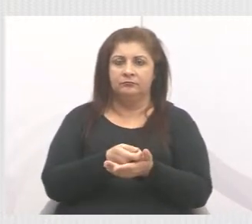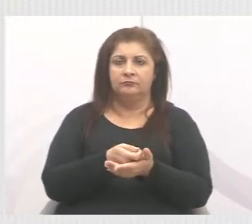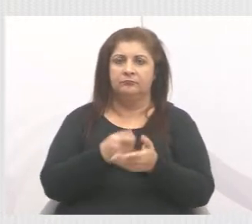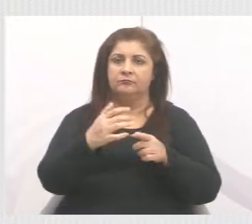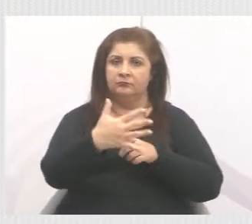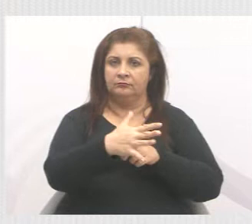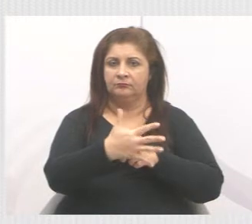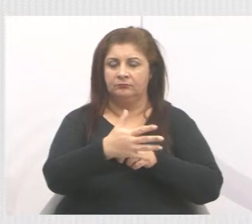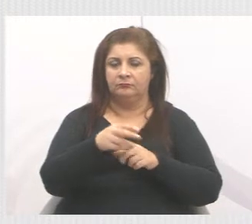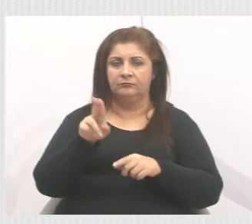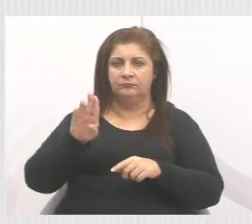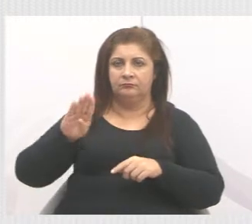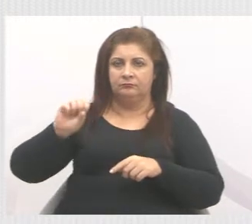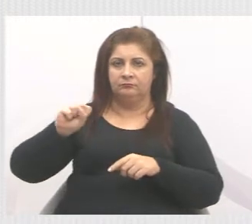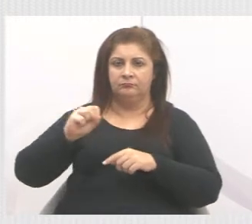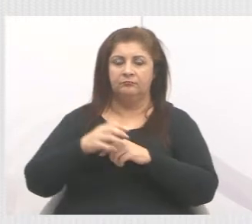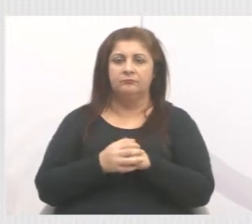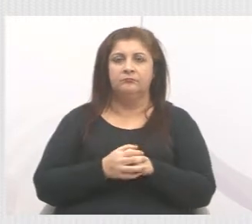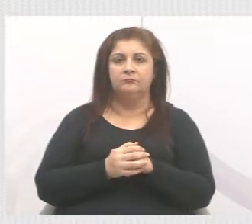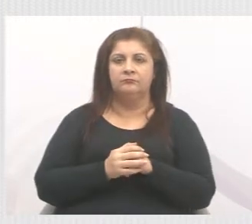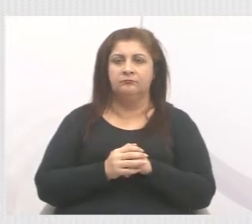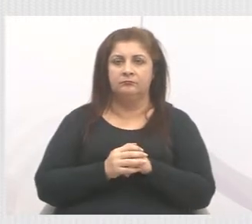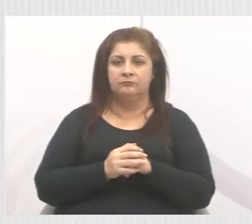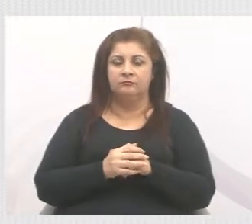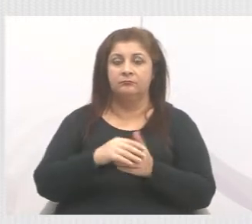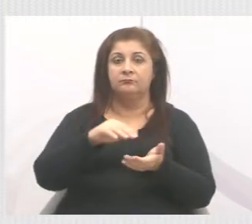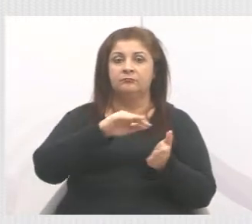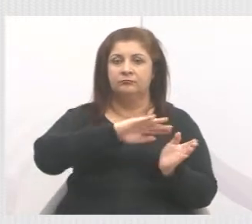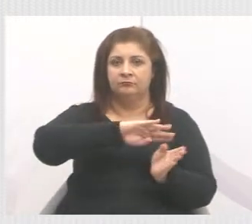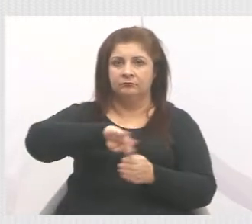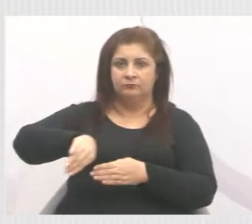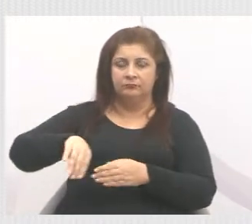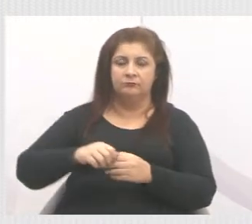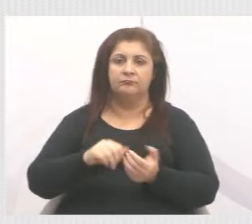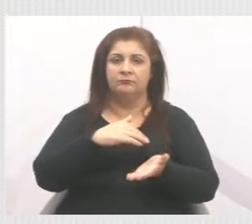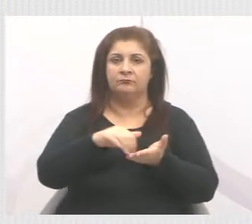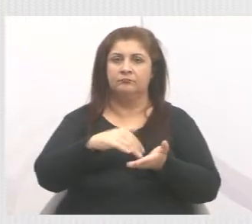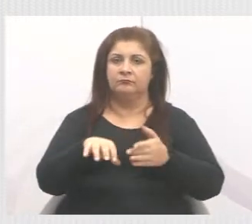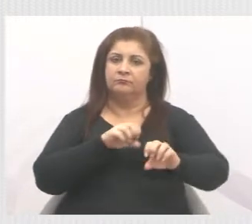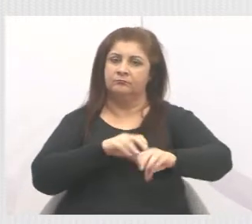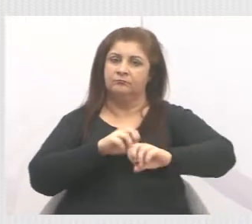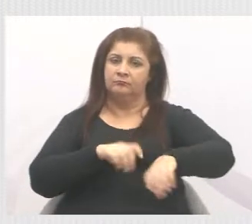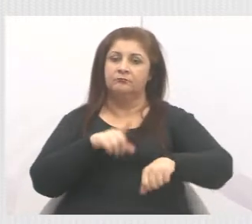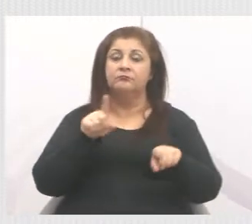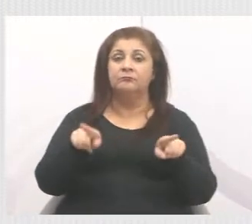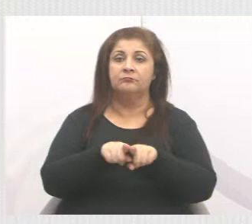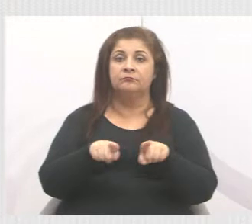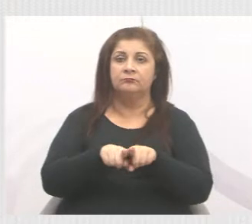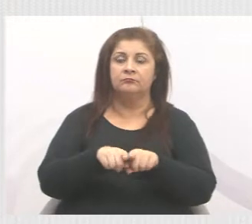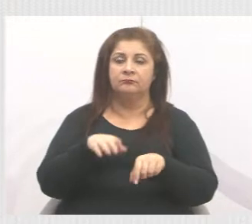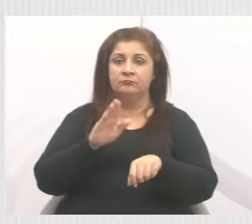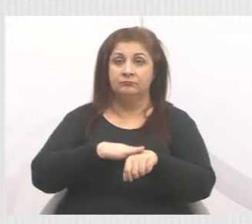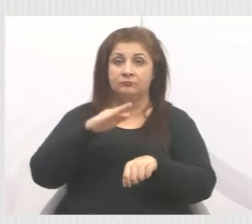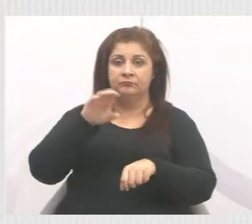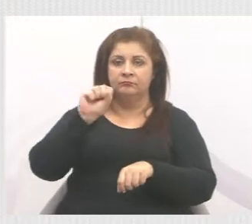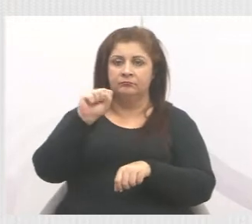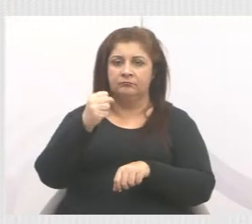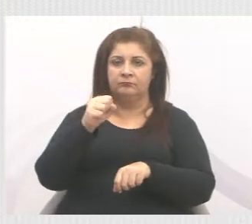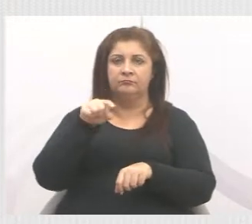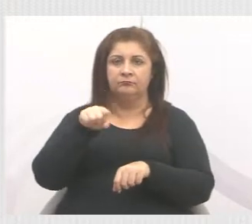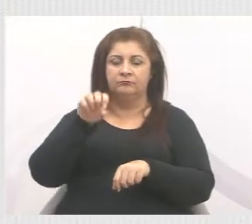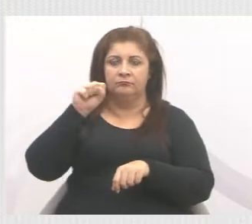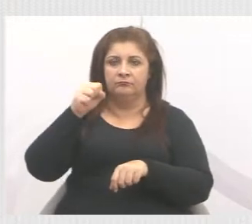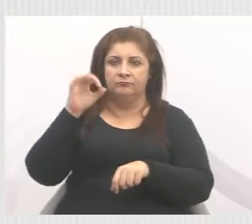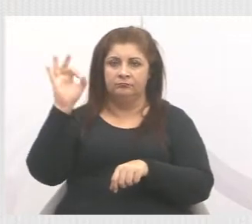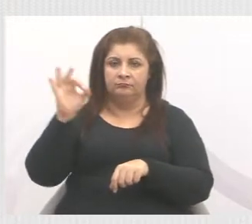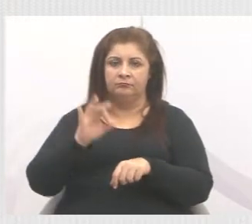UBSs. Pode passar, por favor. Secretaria de Educação também com alta de 8,8%, né,